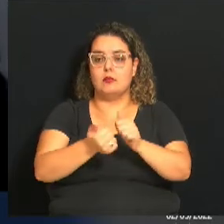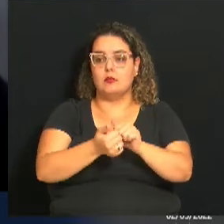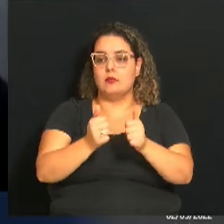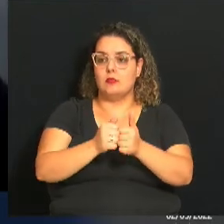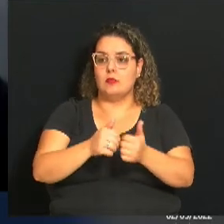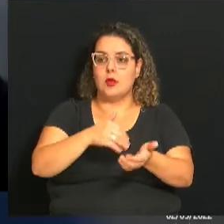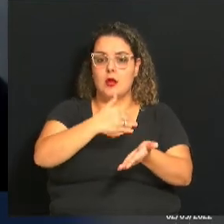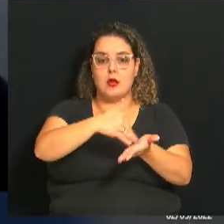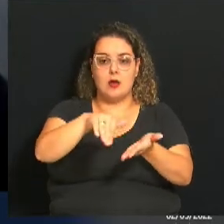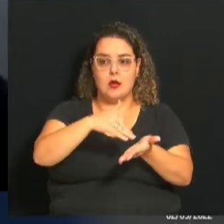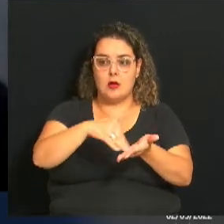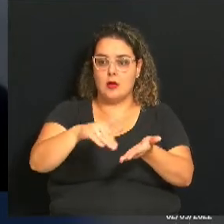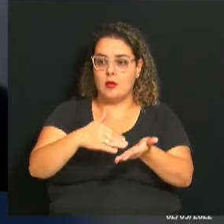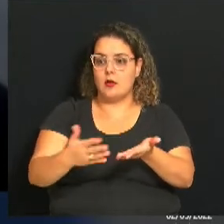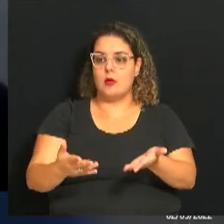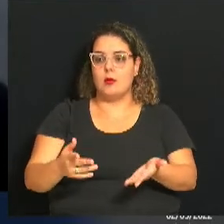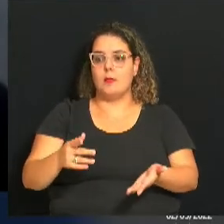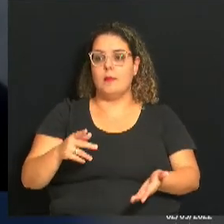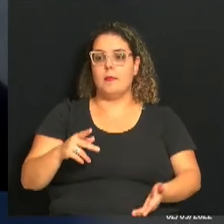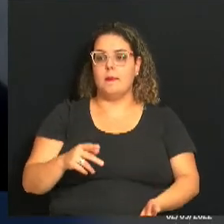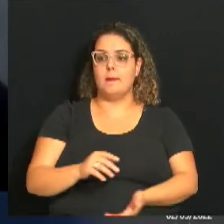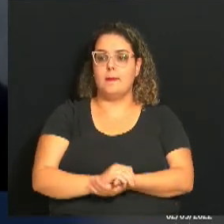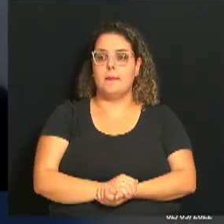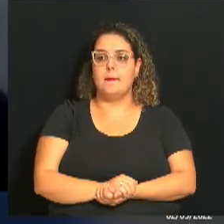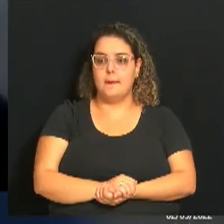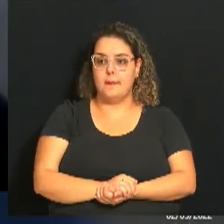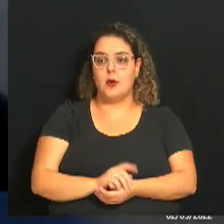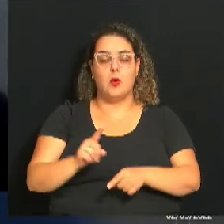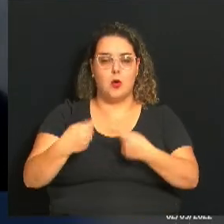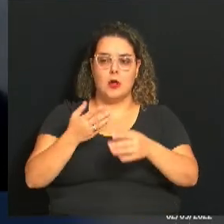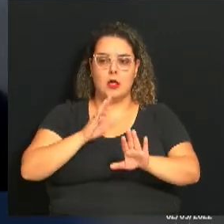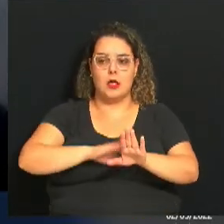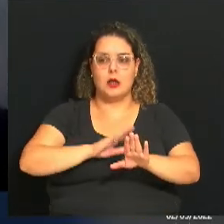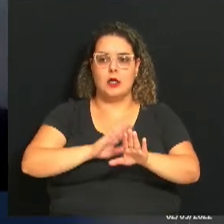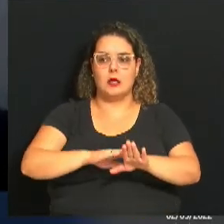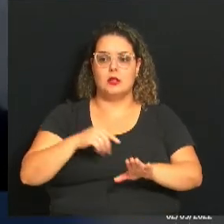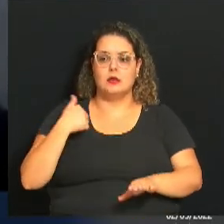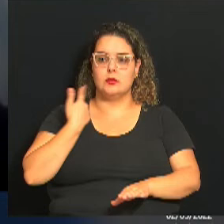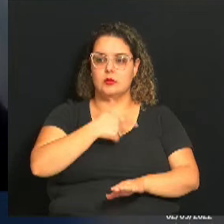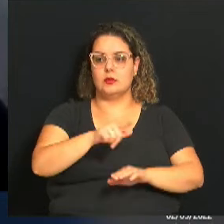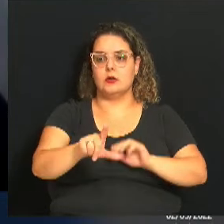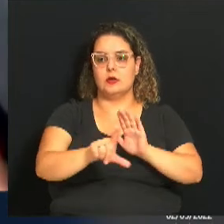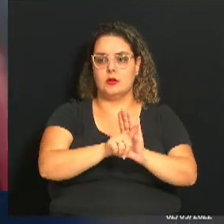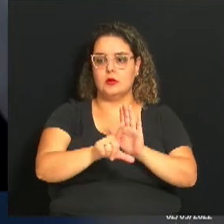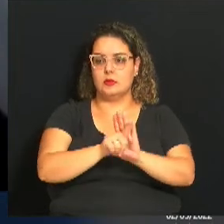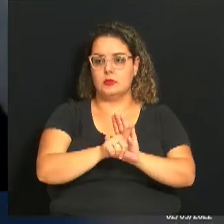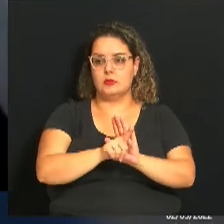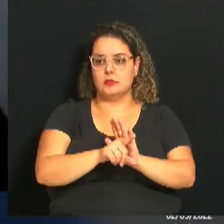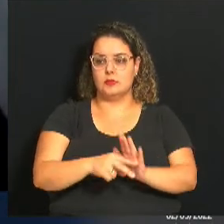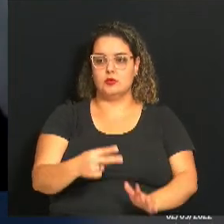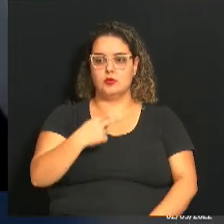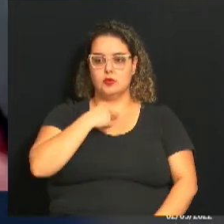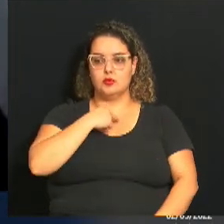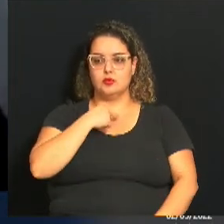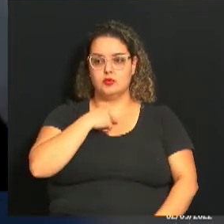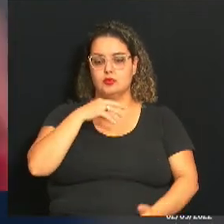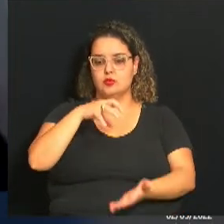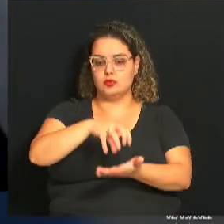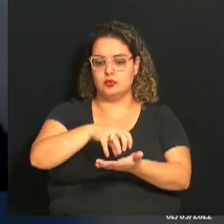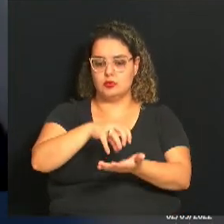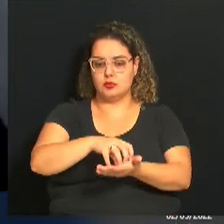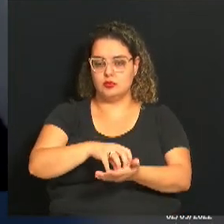o cowork ou algumas atividades, hoje na nossa legislação não permite você pegar uma unidade